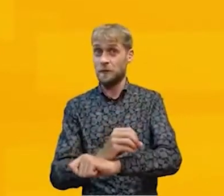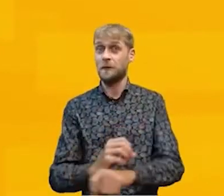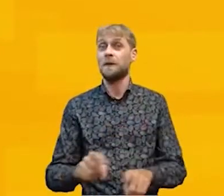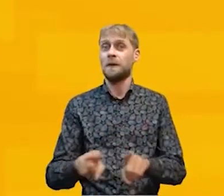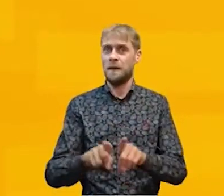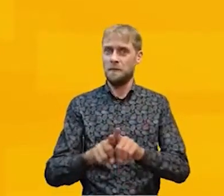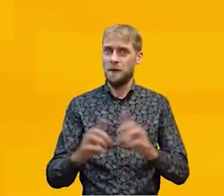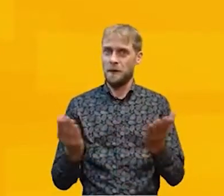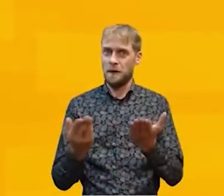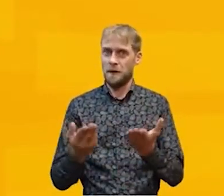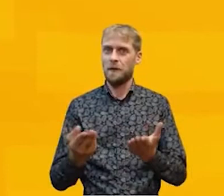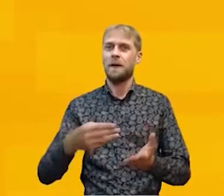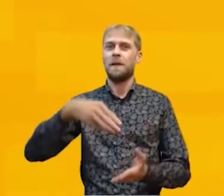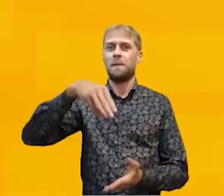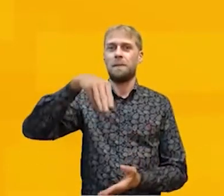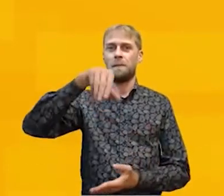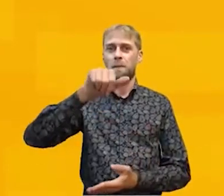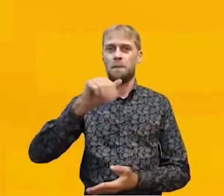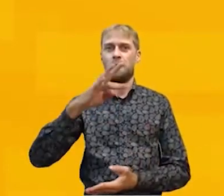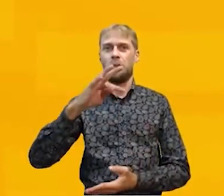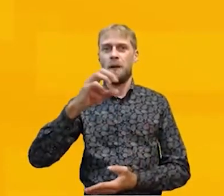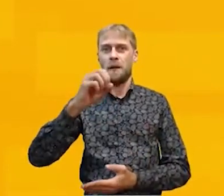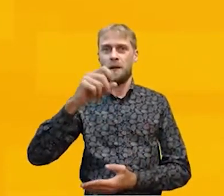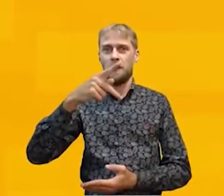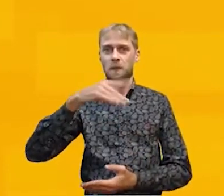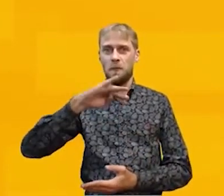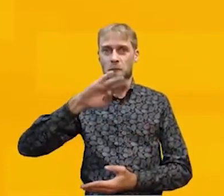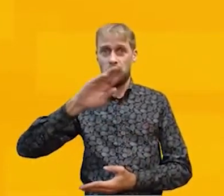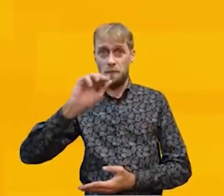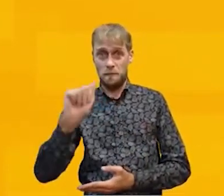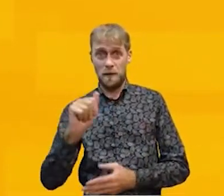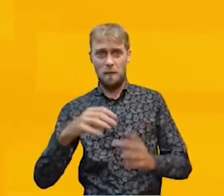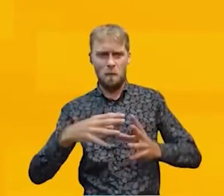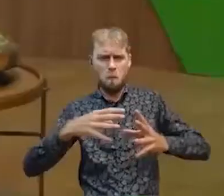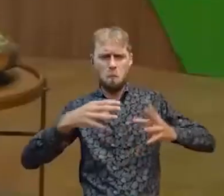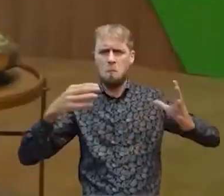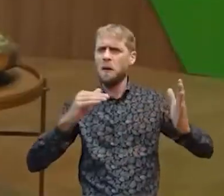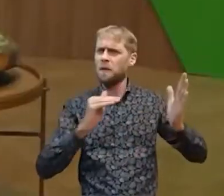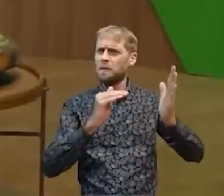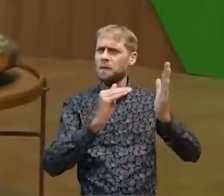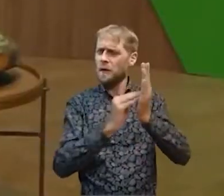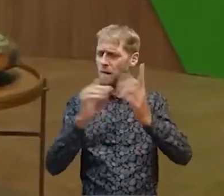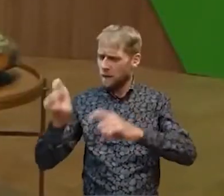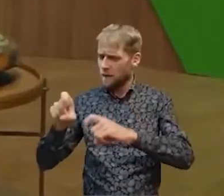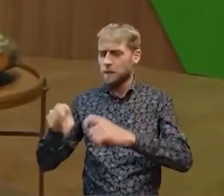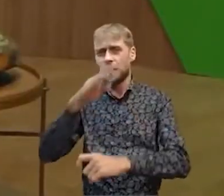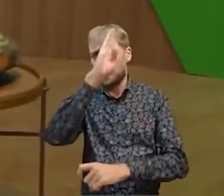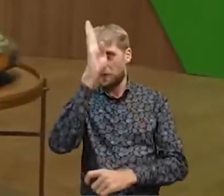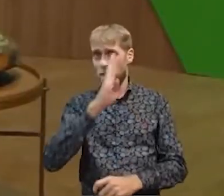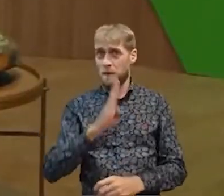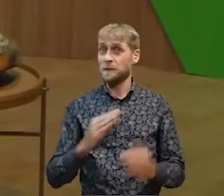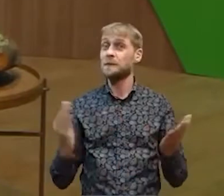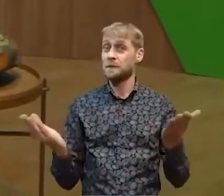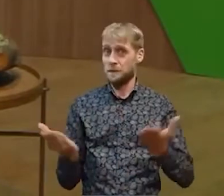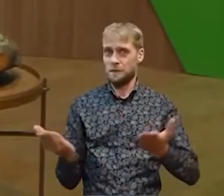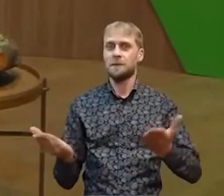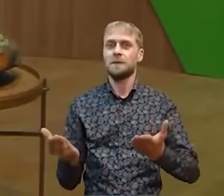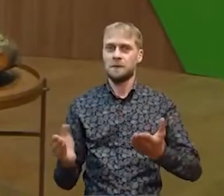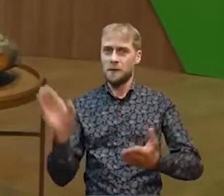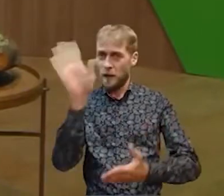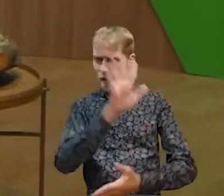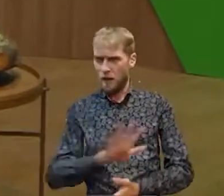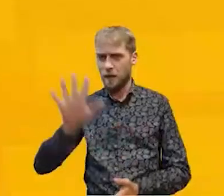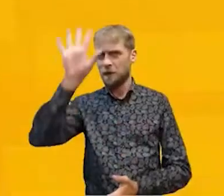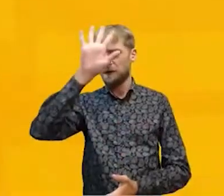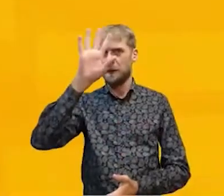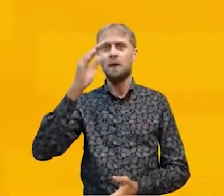agora sim no Mato Piba. Né, nós pertencemos à maior fronteira agrícola nacional hoje. A gente sabe o quanto que